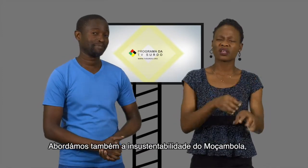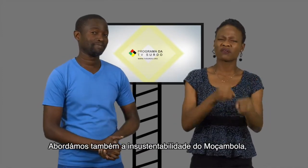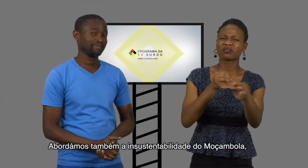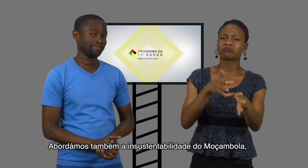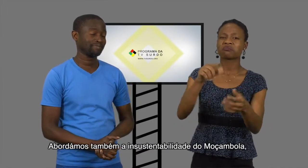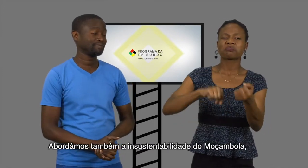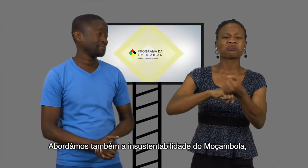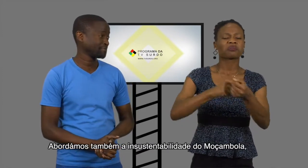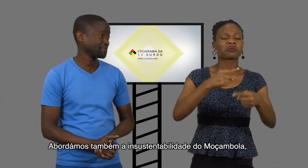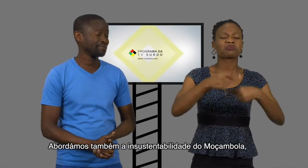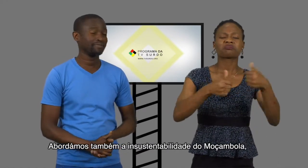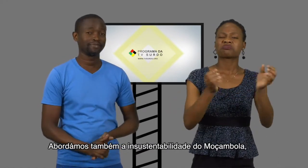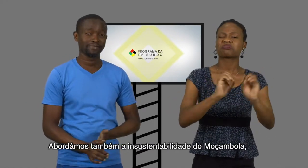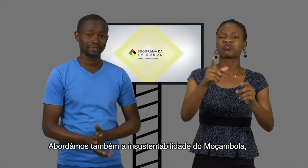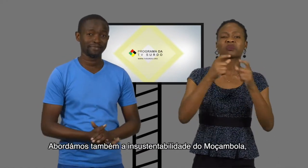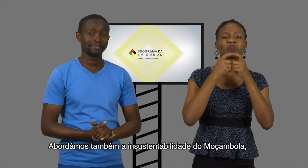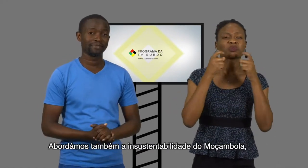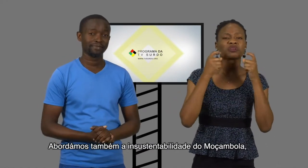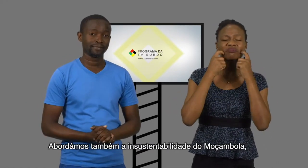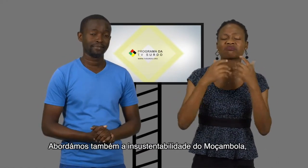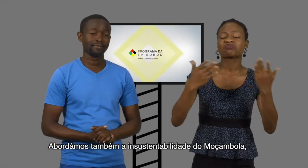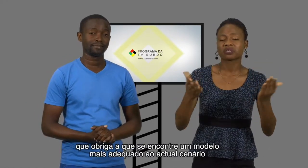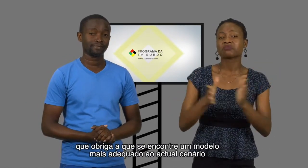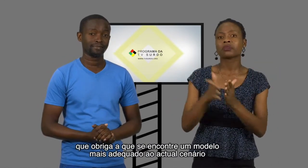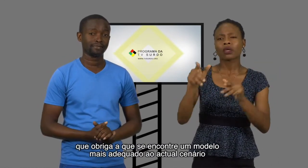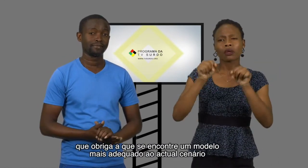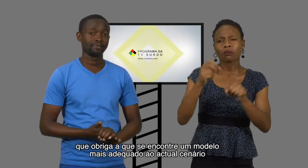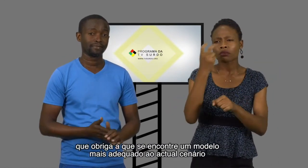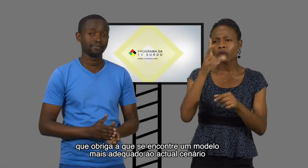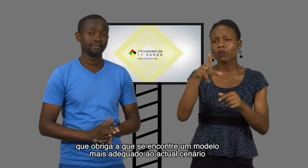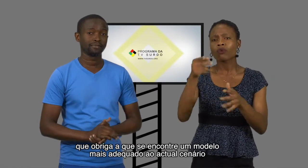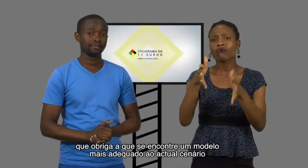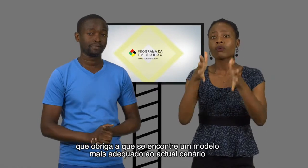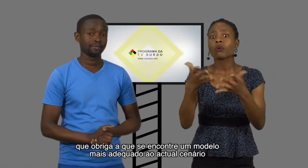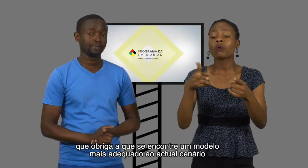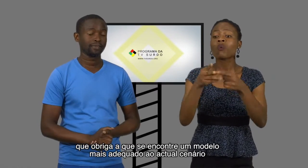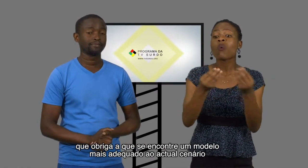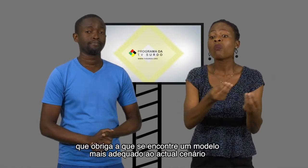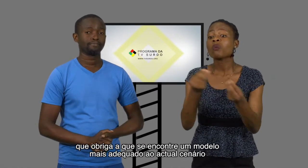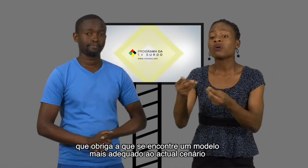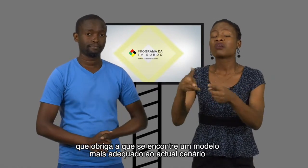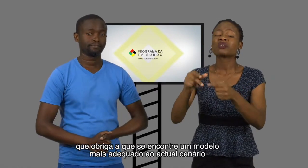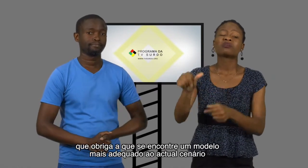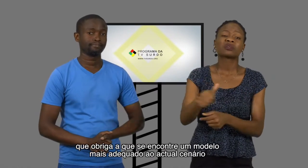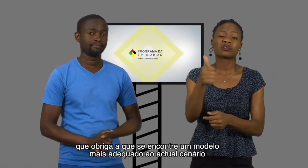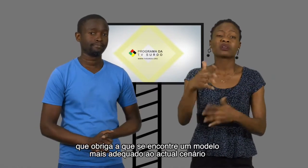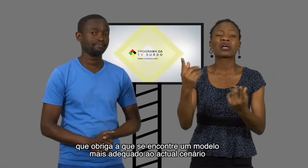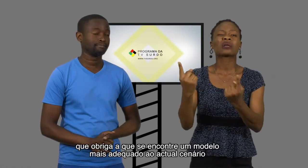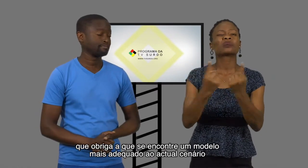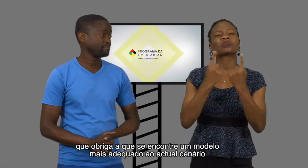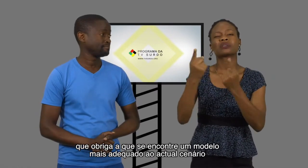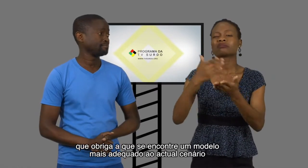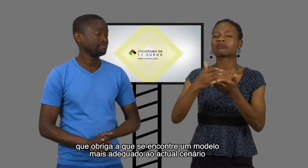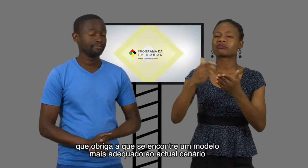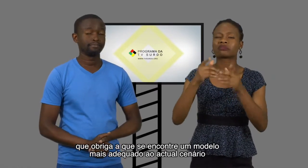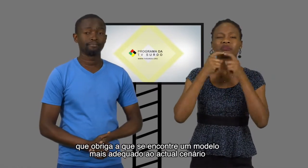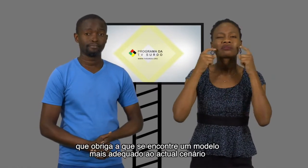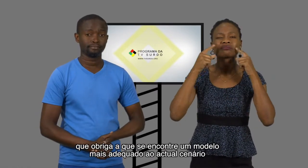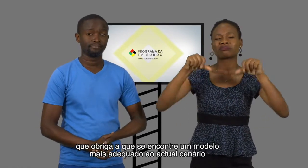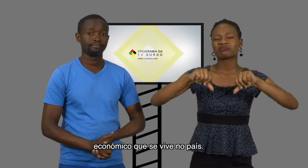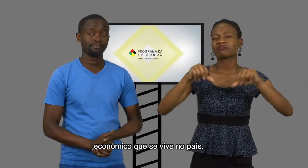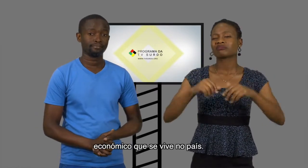também a insustentabilidade do Moçambola, que obriga a que se encontre um modelo mais adequado ao